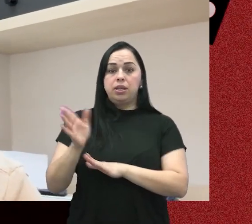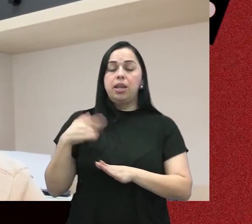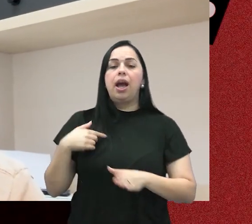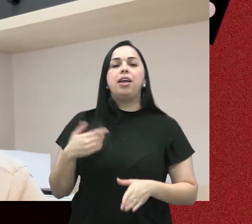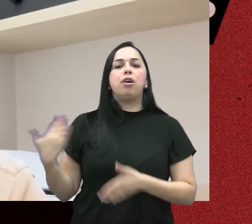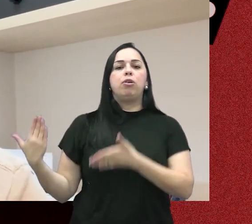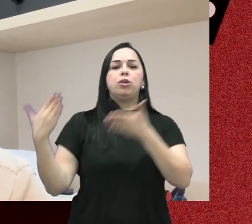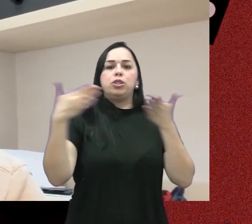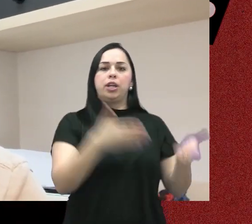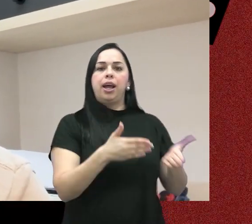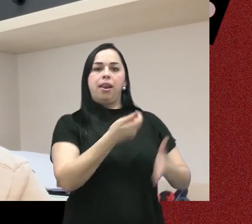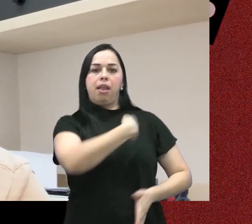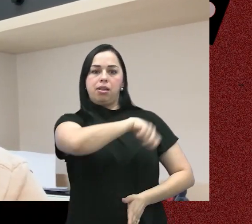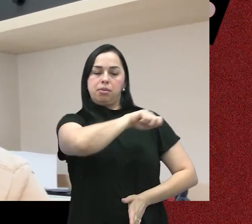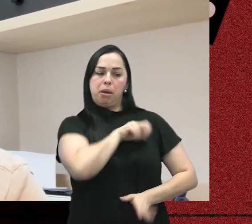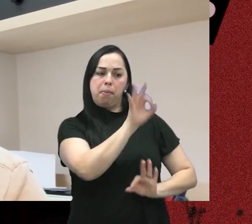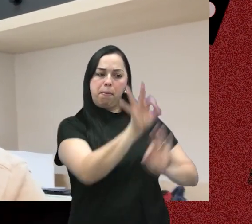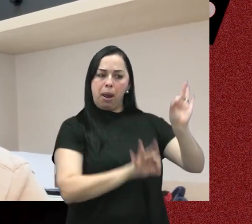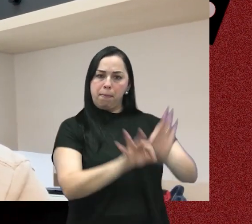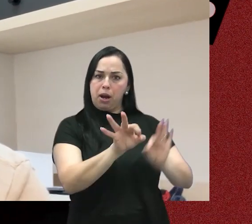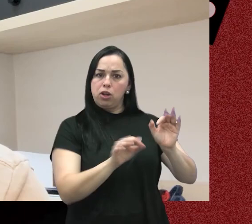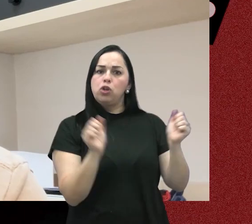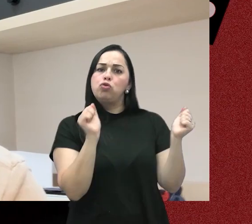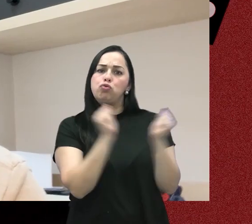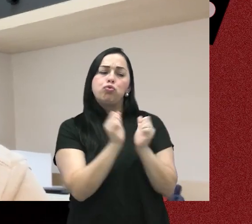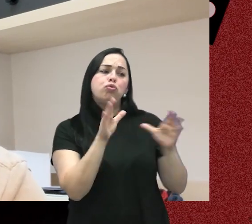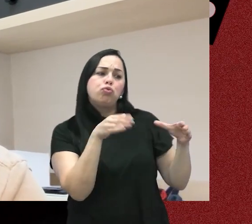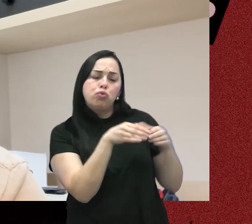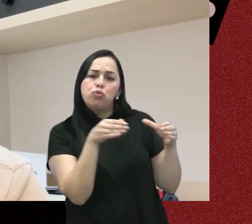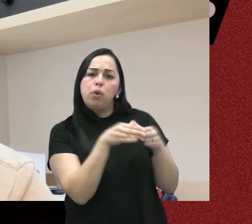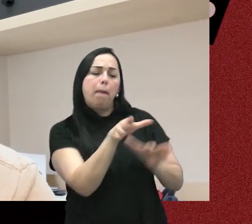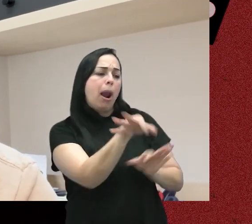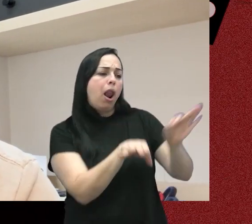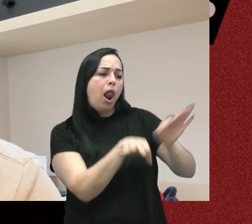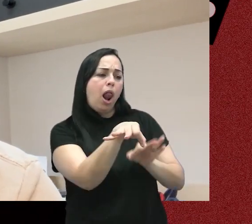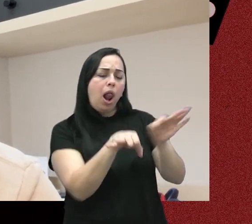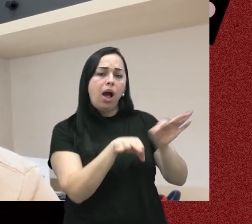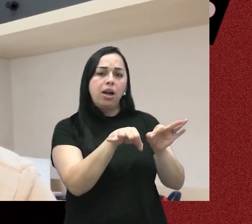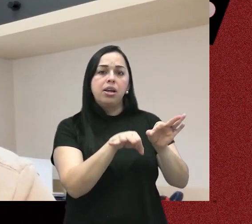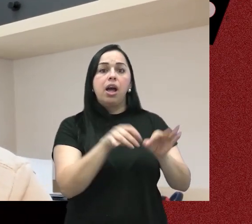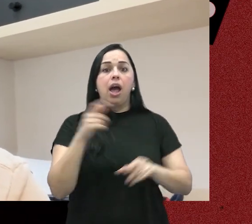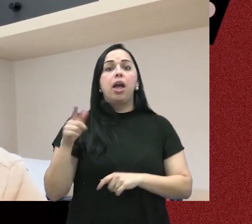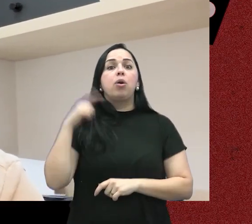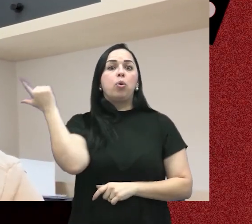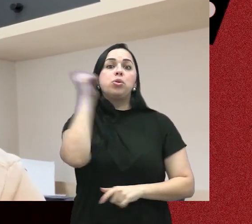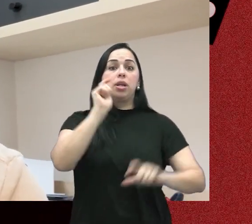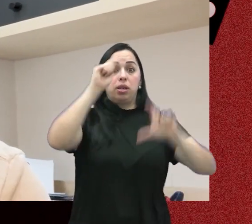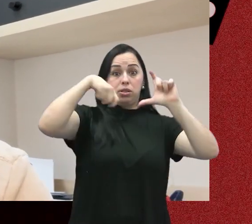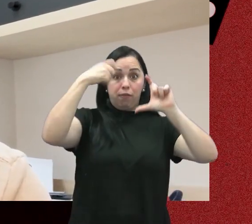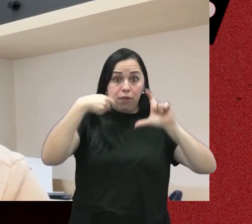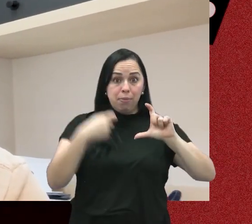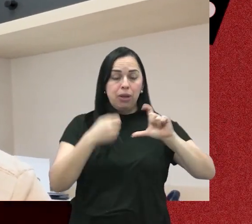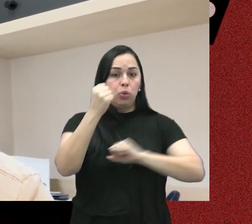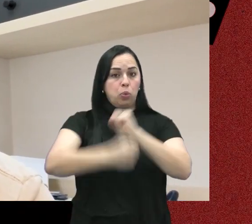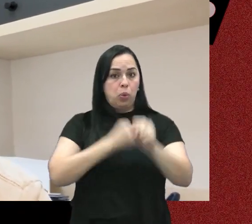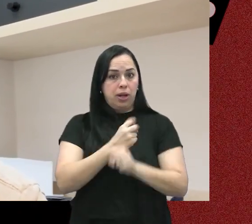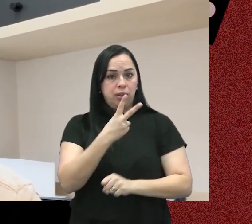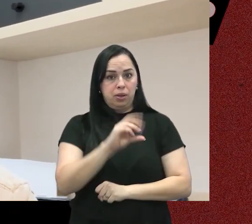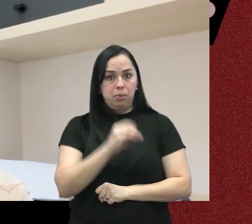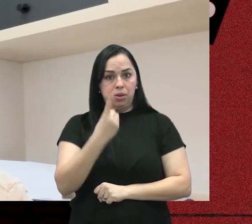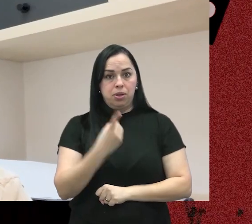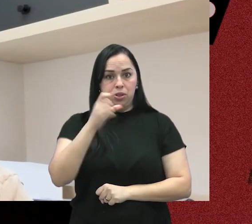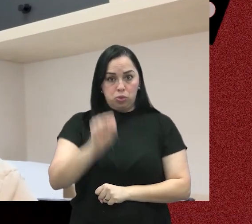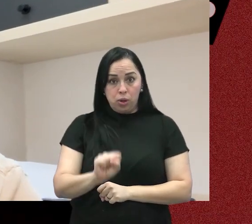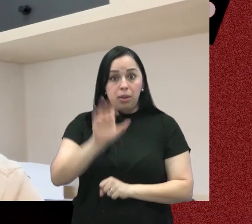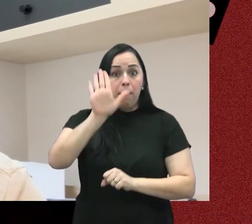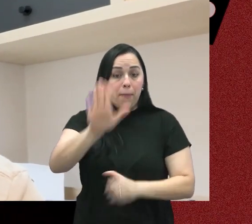temporada na Espanha desenvolvendo, no Ibermédia, com Carinha Yus, com Tomás Aragay. E a gente conseguiu rodar ele em 2018 e 2022 a